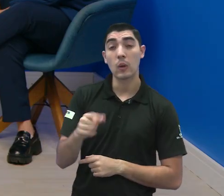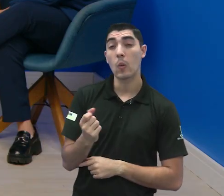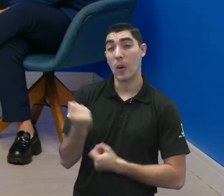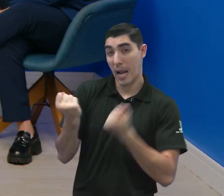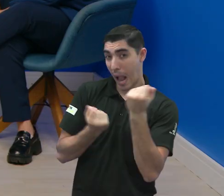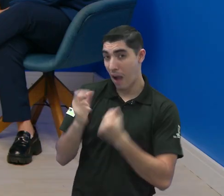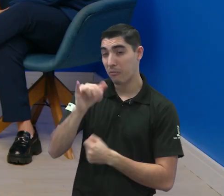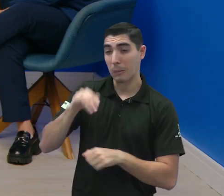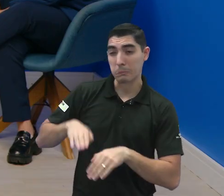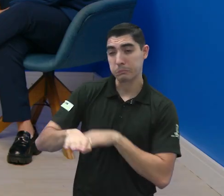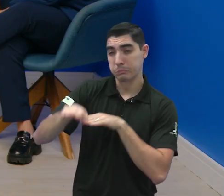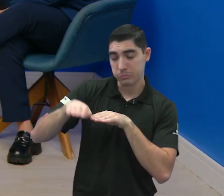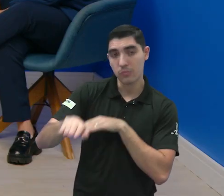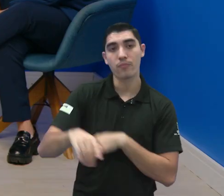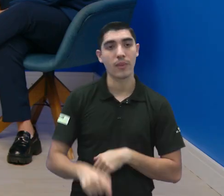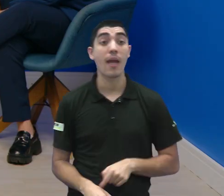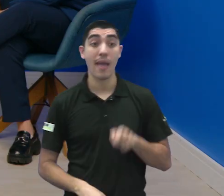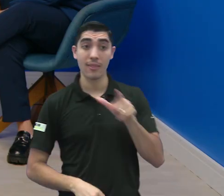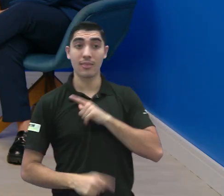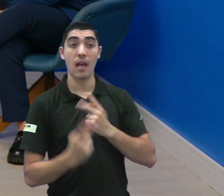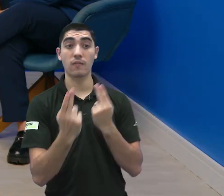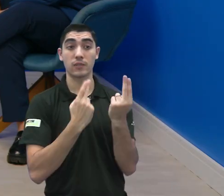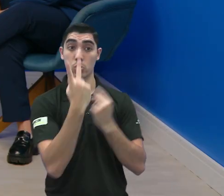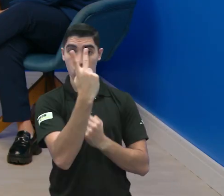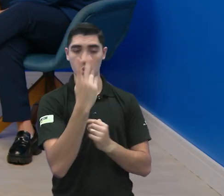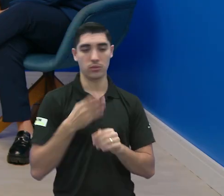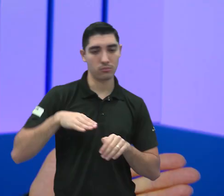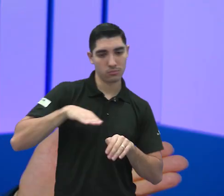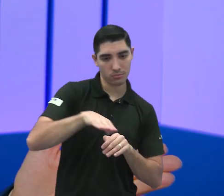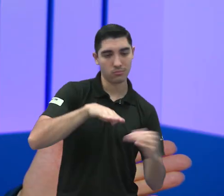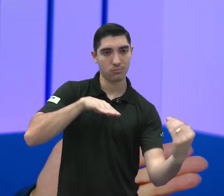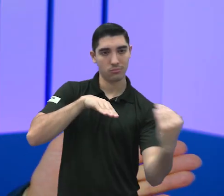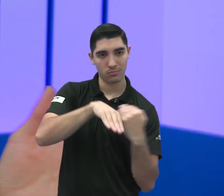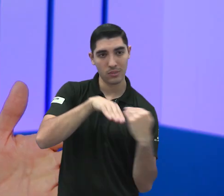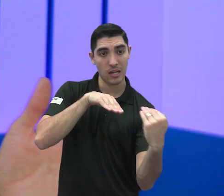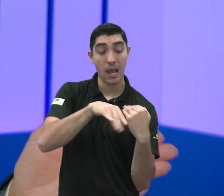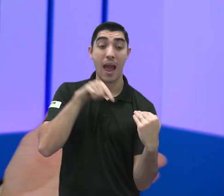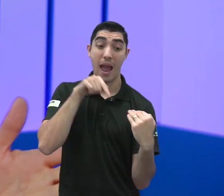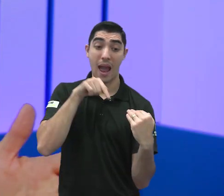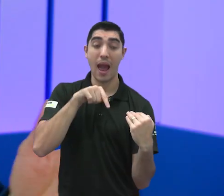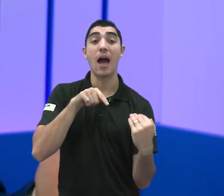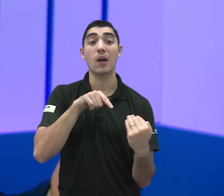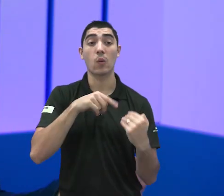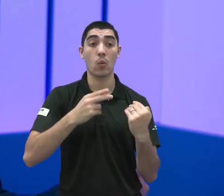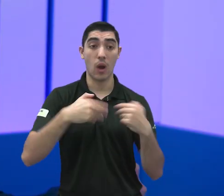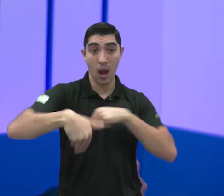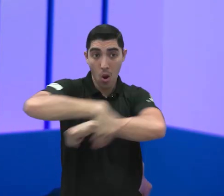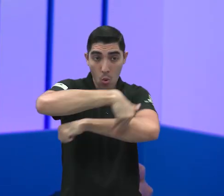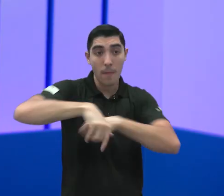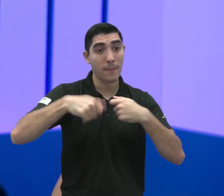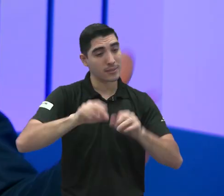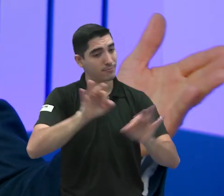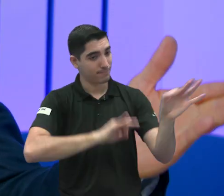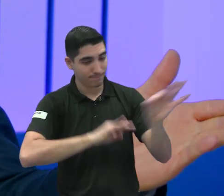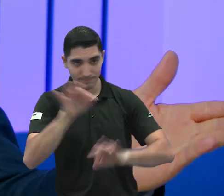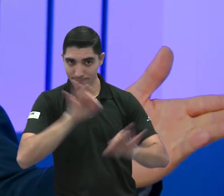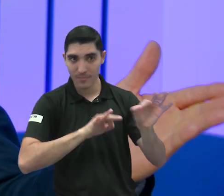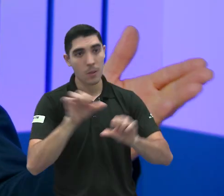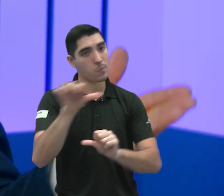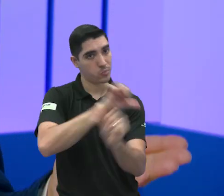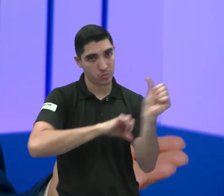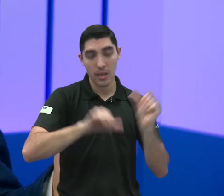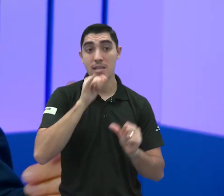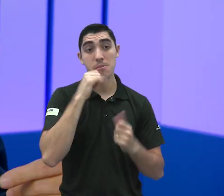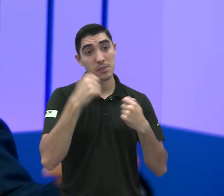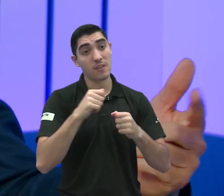circular por ali. Tem duas avenidas nos dois lados, então o trânsito tem que ser integrado. Então você tem que fazer uma terceira faixa em